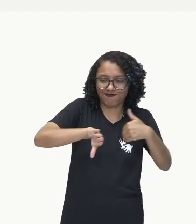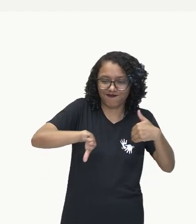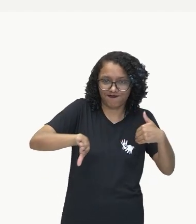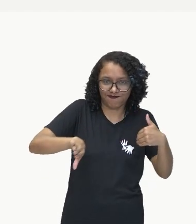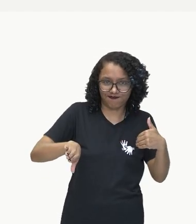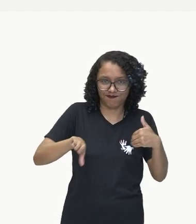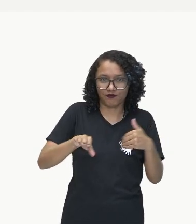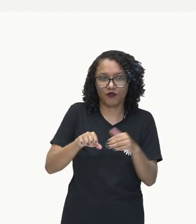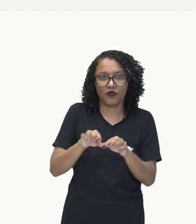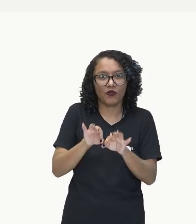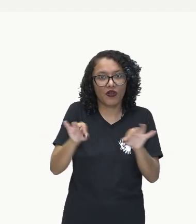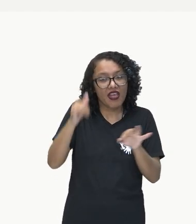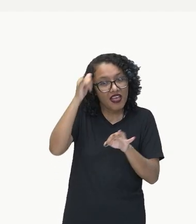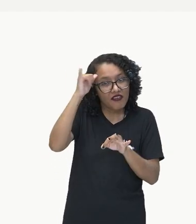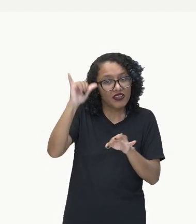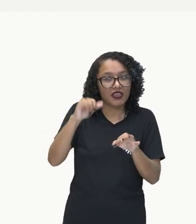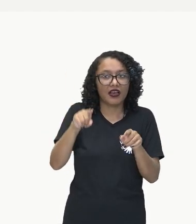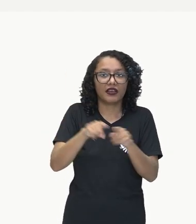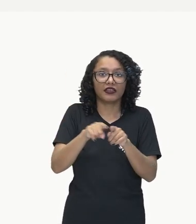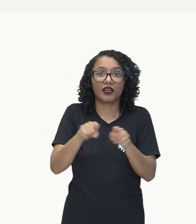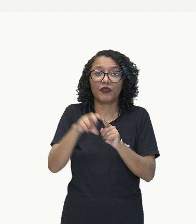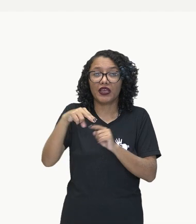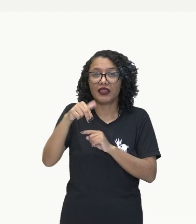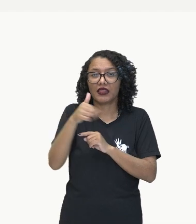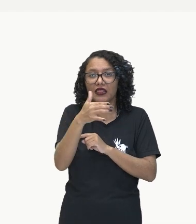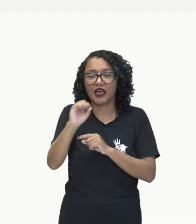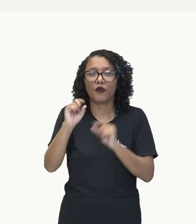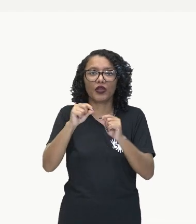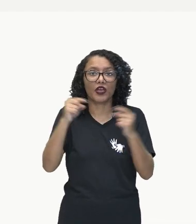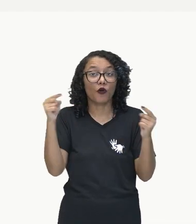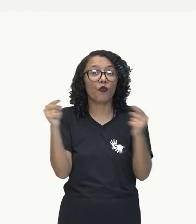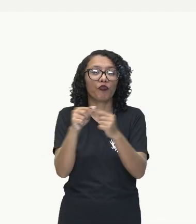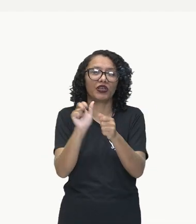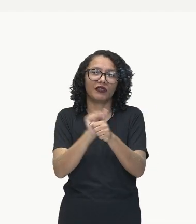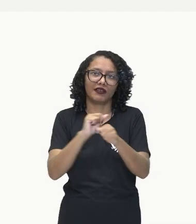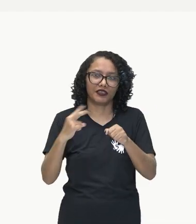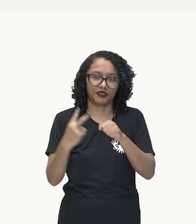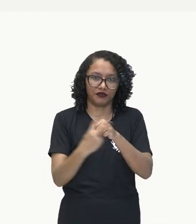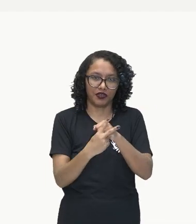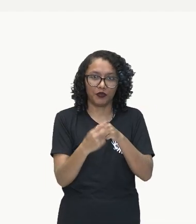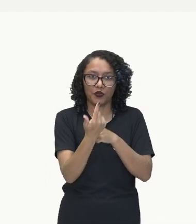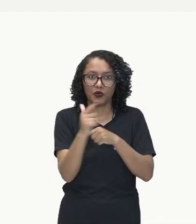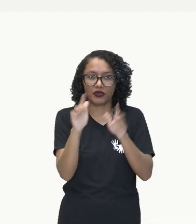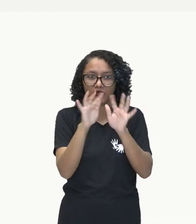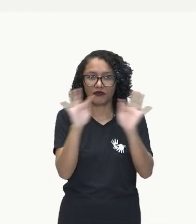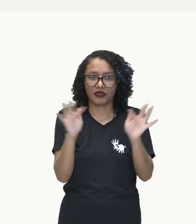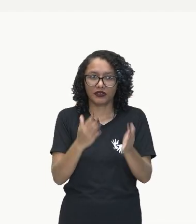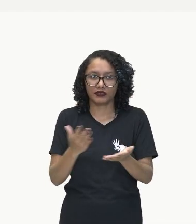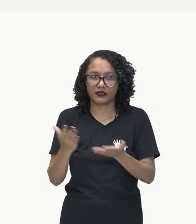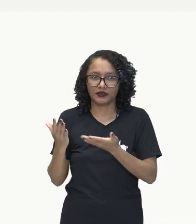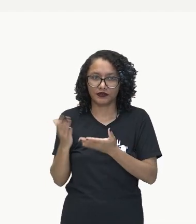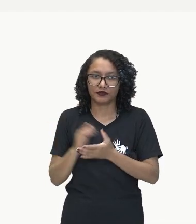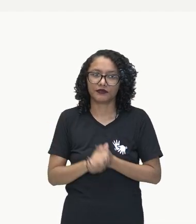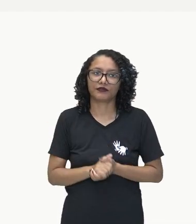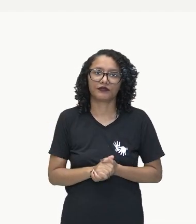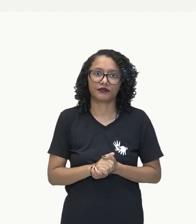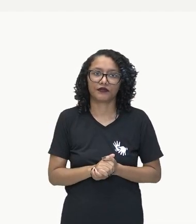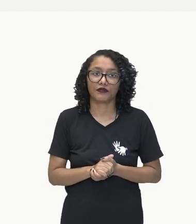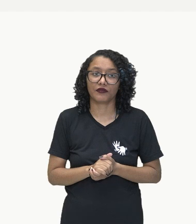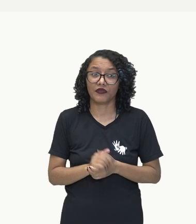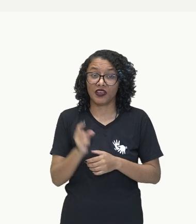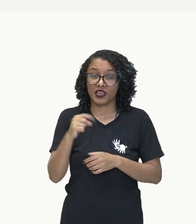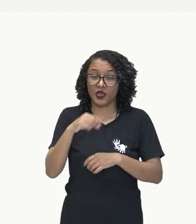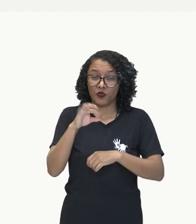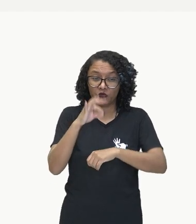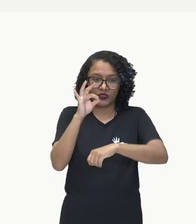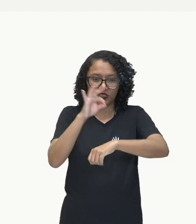advérbio. Além da hashtag mosquito não, a gente tem em letras maiores aqui o mosquito não entra. Olha como é